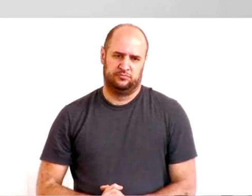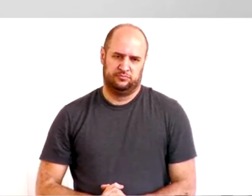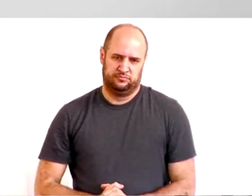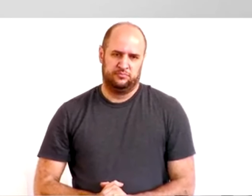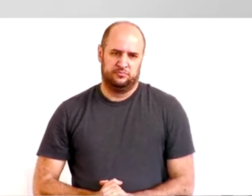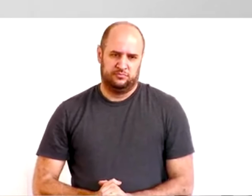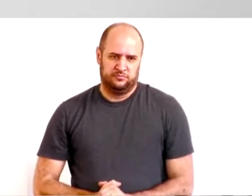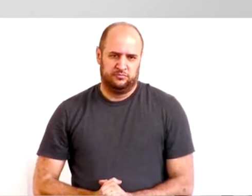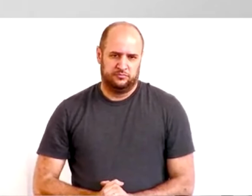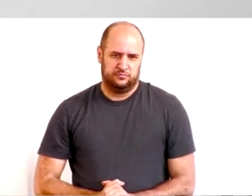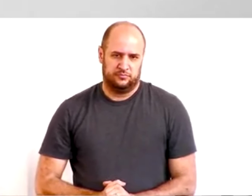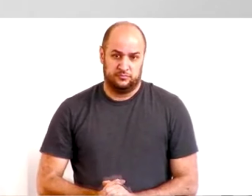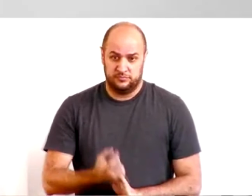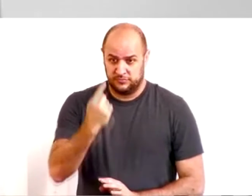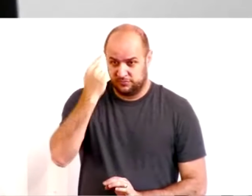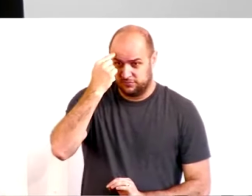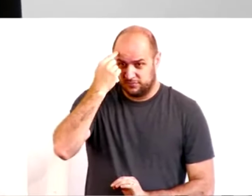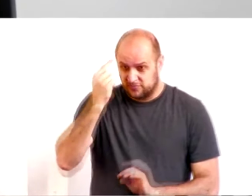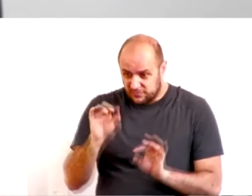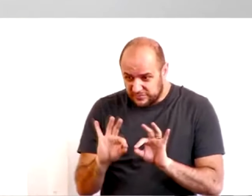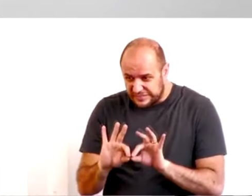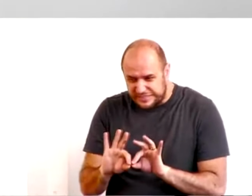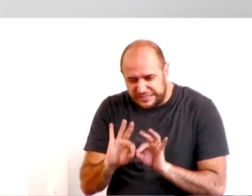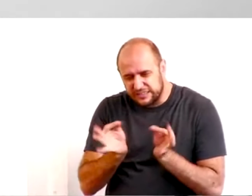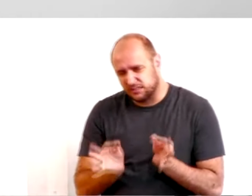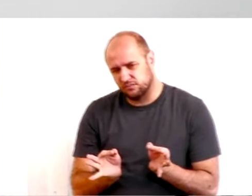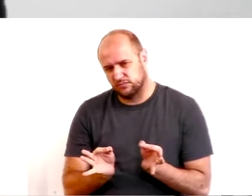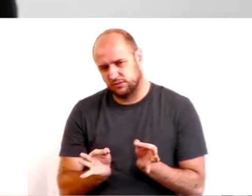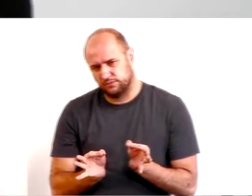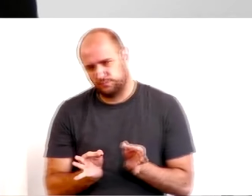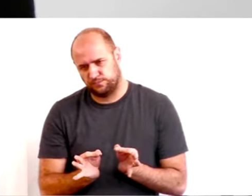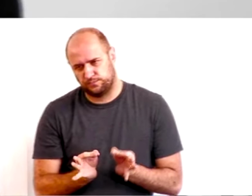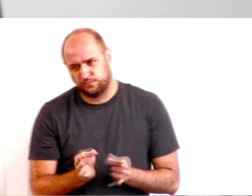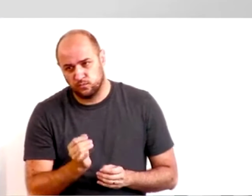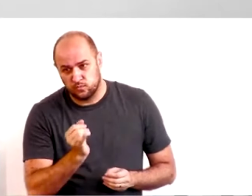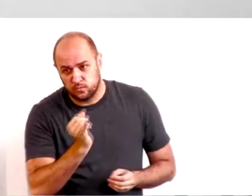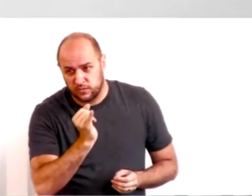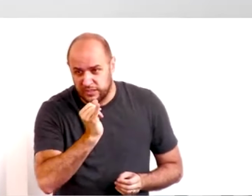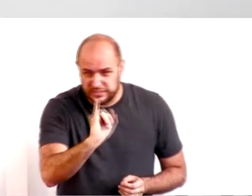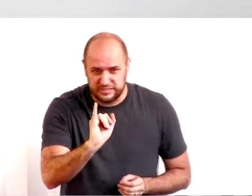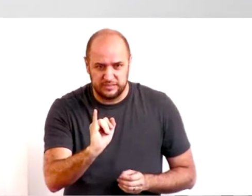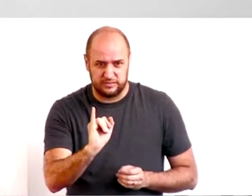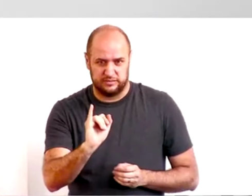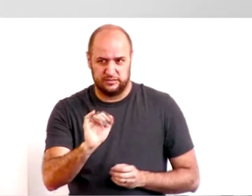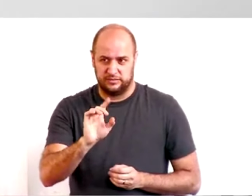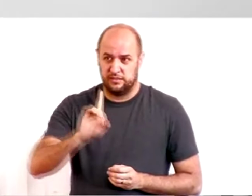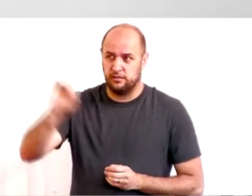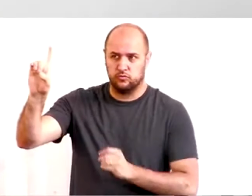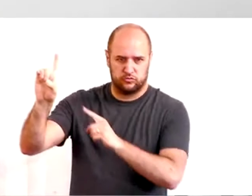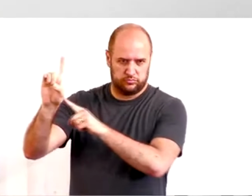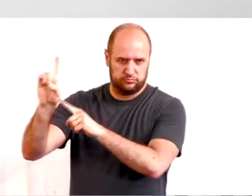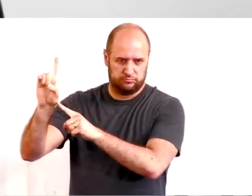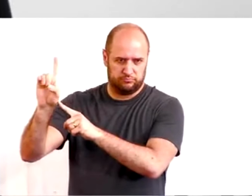A ideia aqui é simples. Se existissem outros deuses